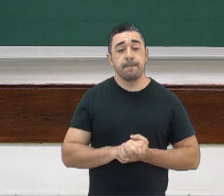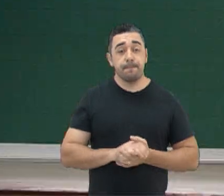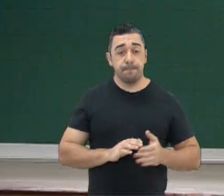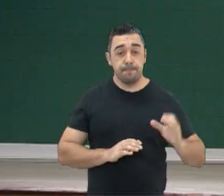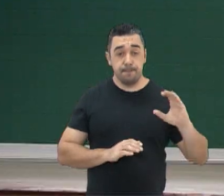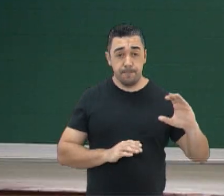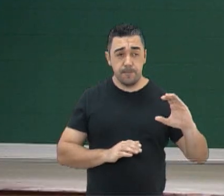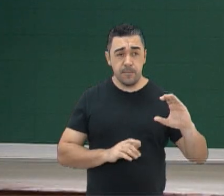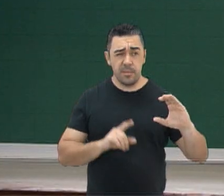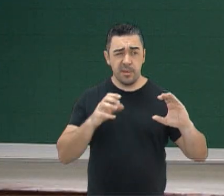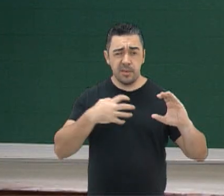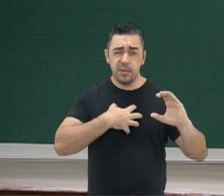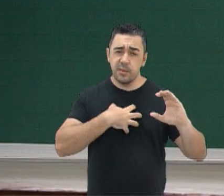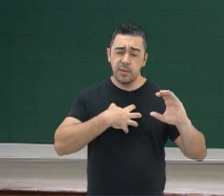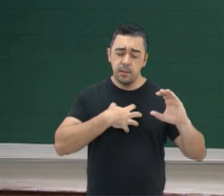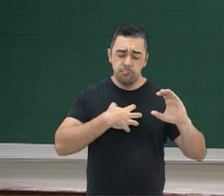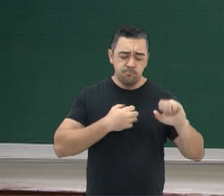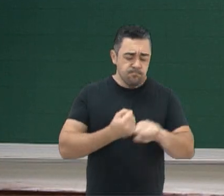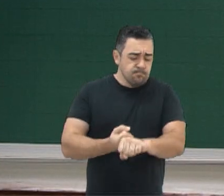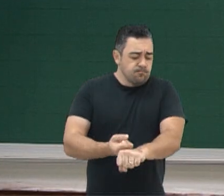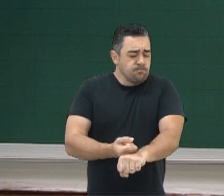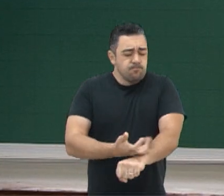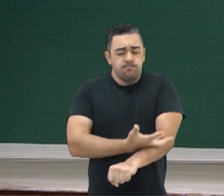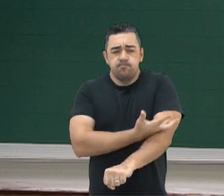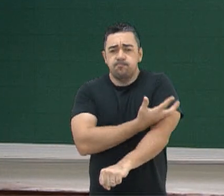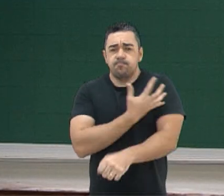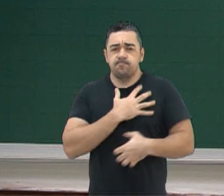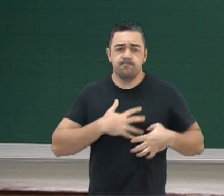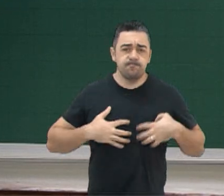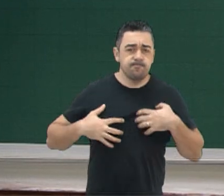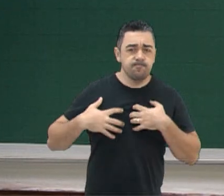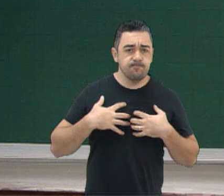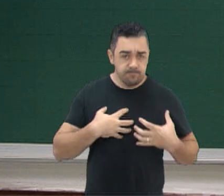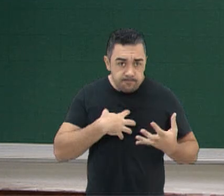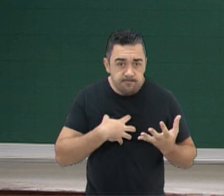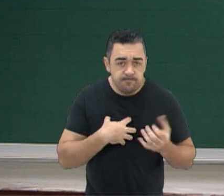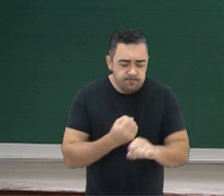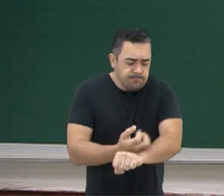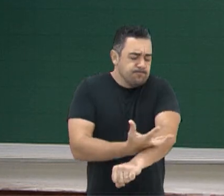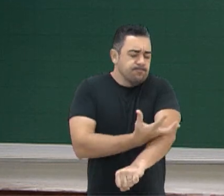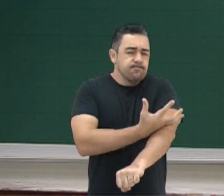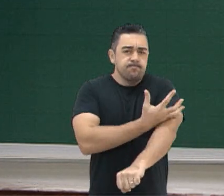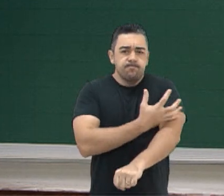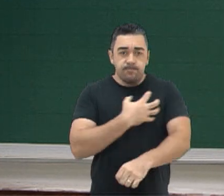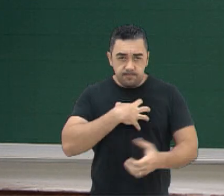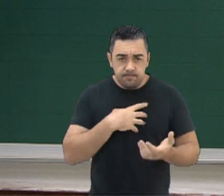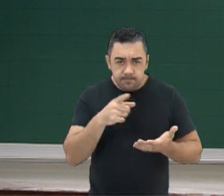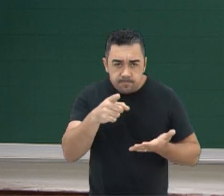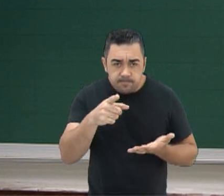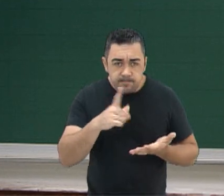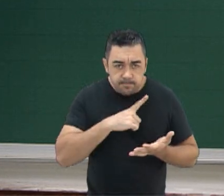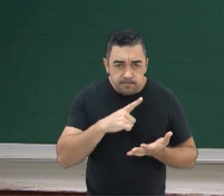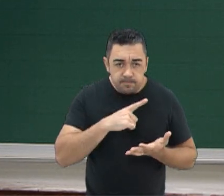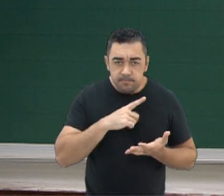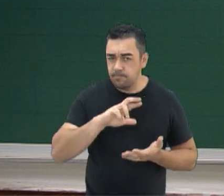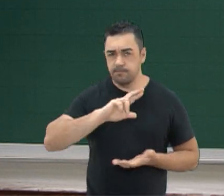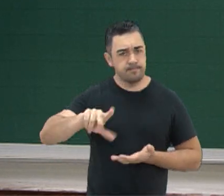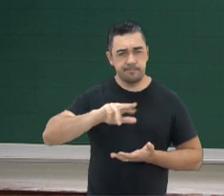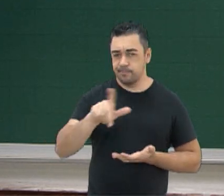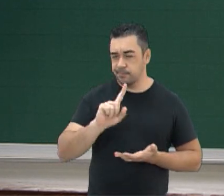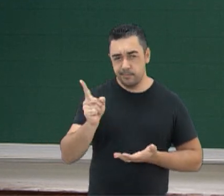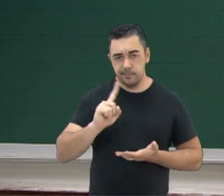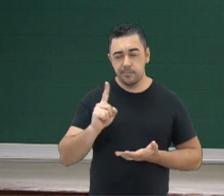algo comovente? Então você vê essa imagem e você fica emocionado, você se comove? Não